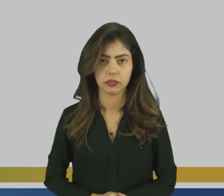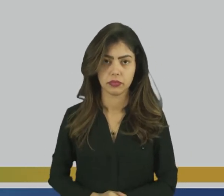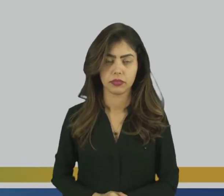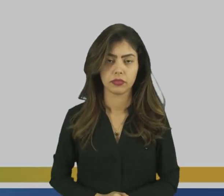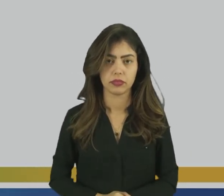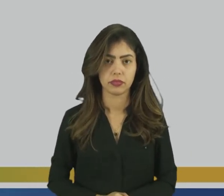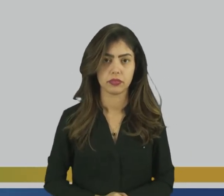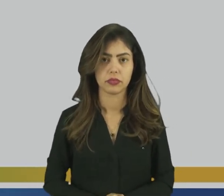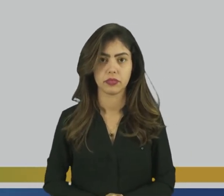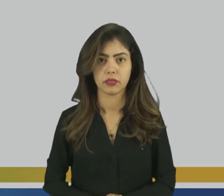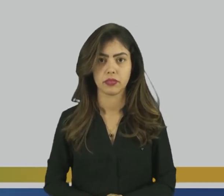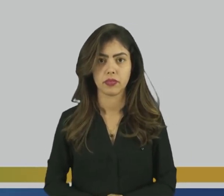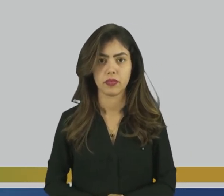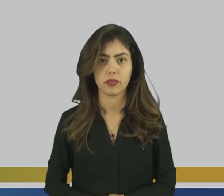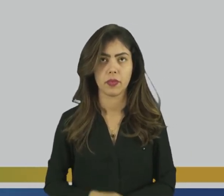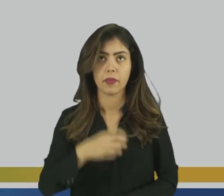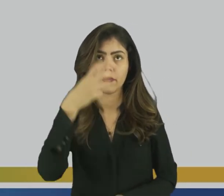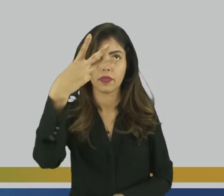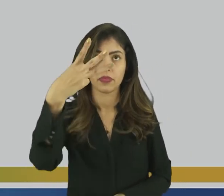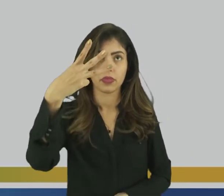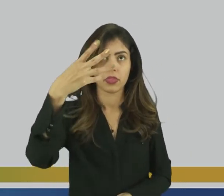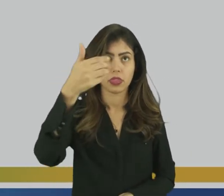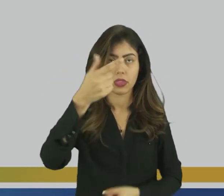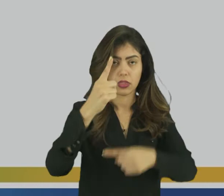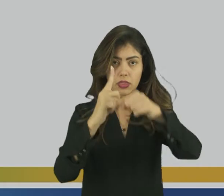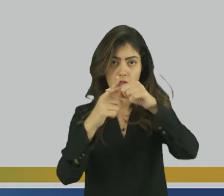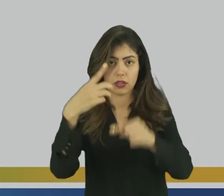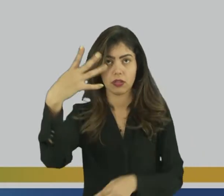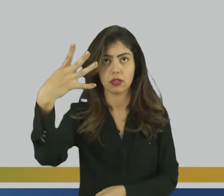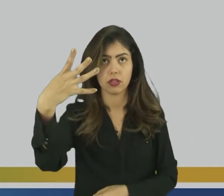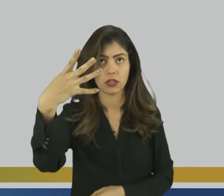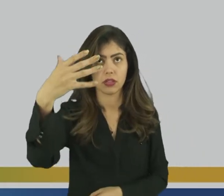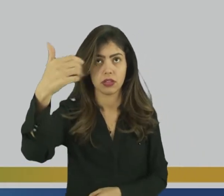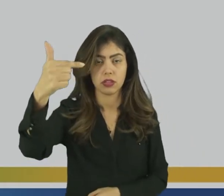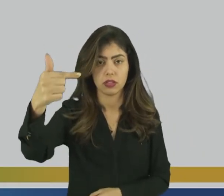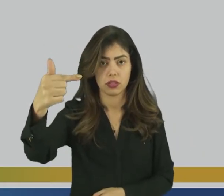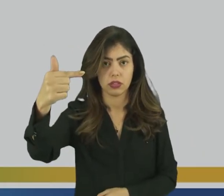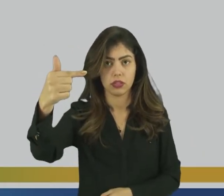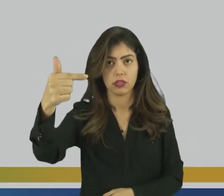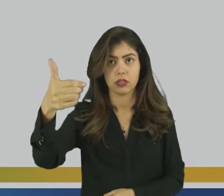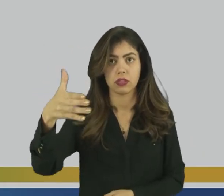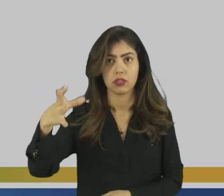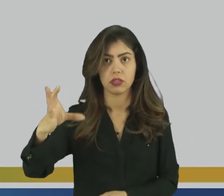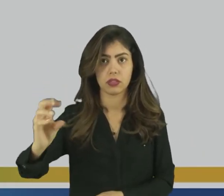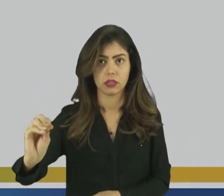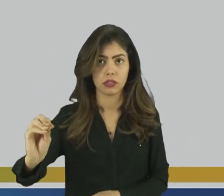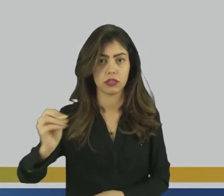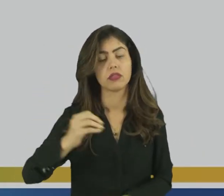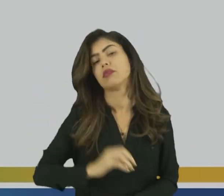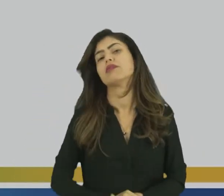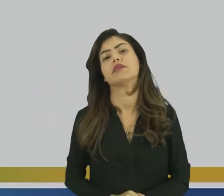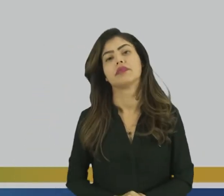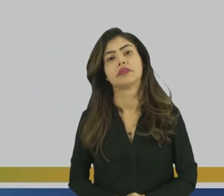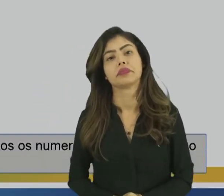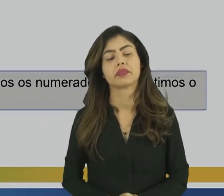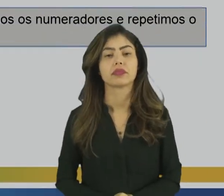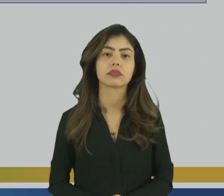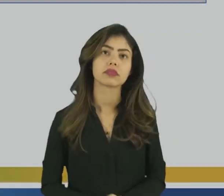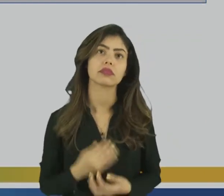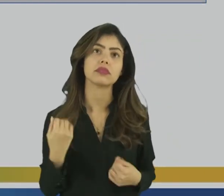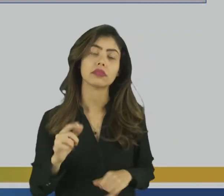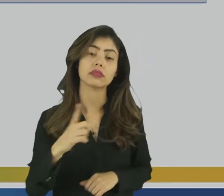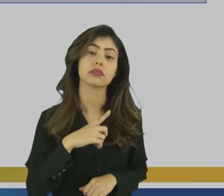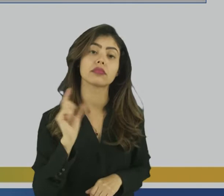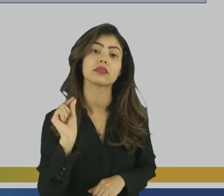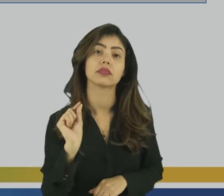que é 10. Então, 3/10 mais 4/10 vai dar 7/10. Então, nós temos o